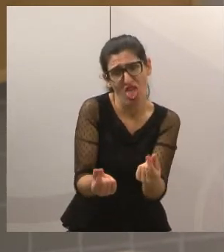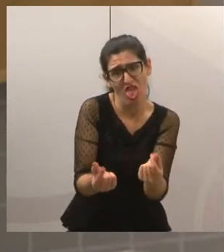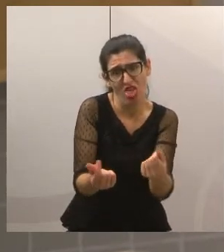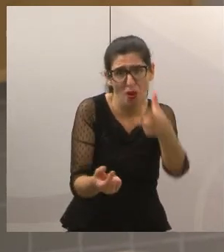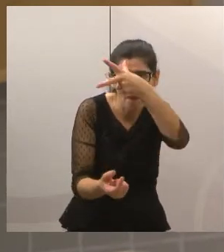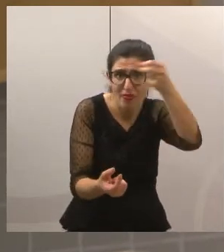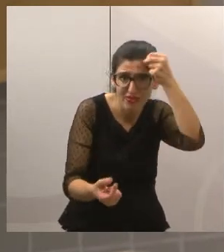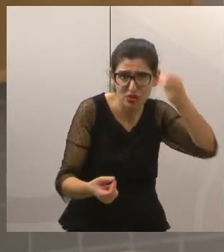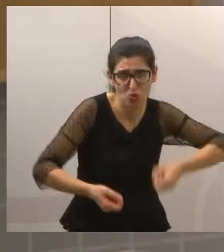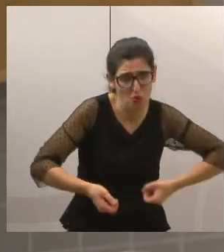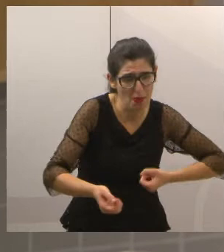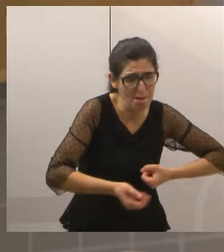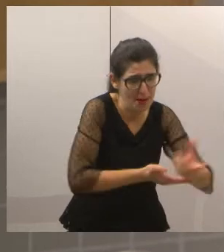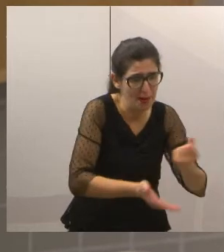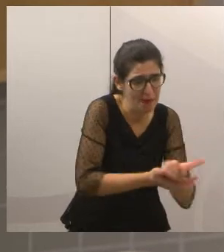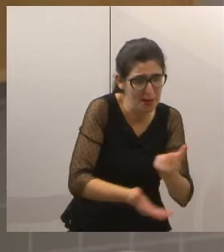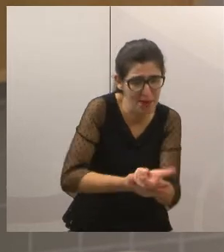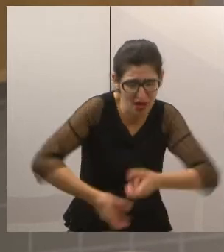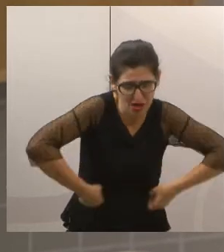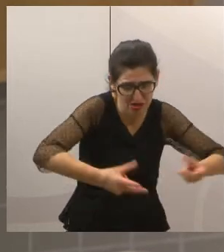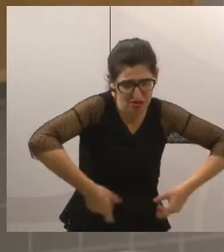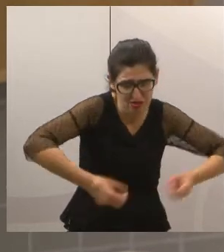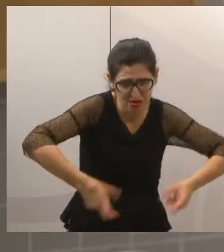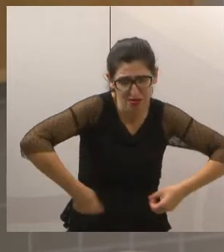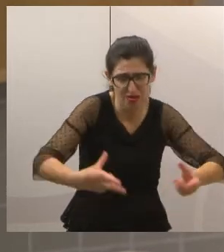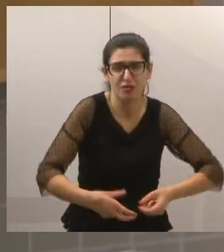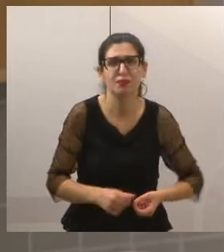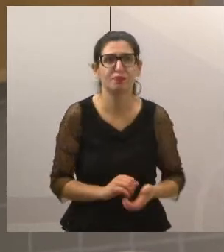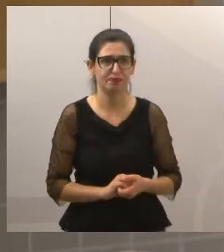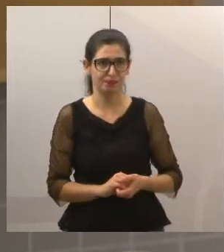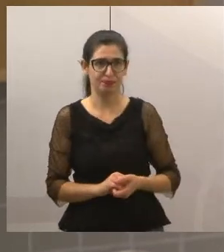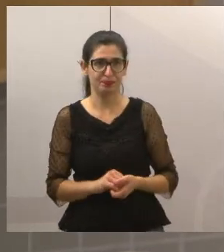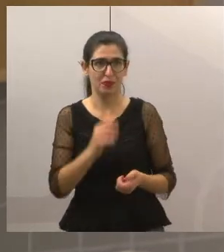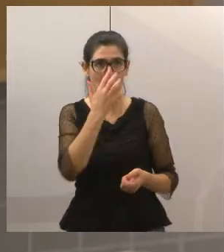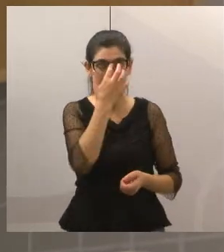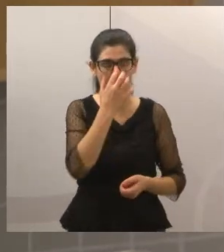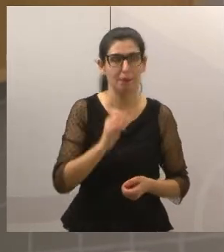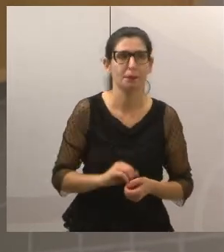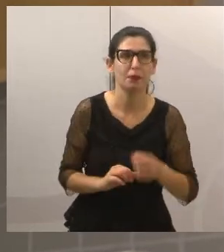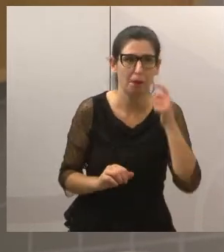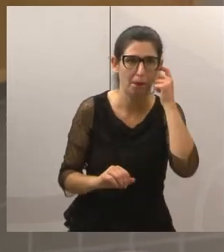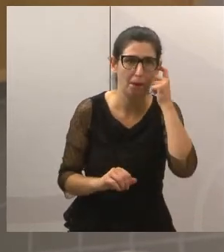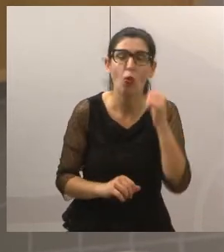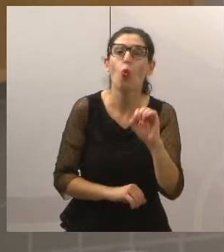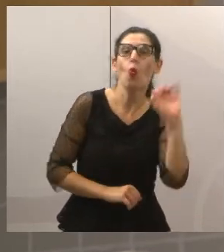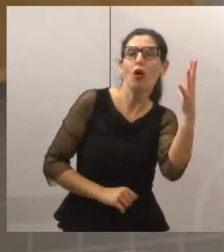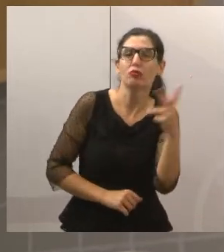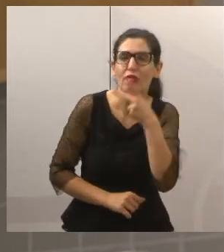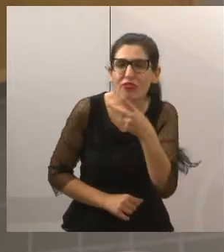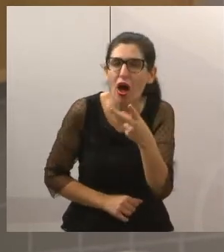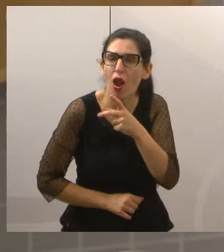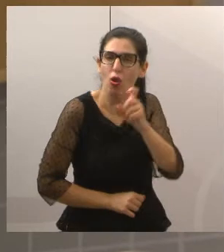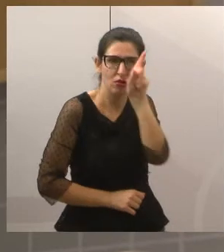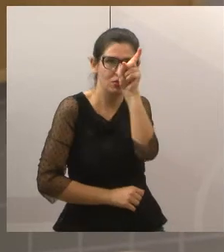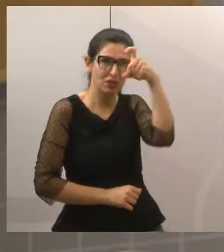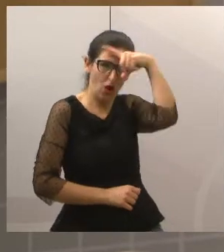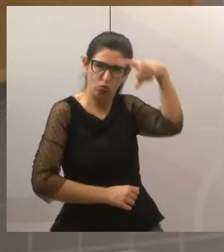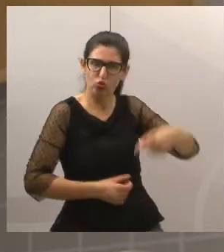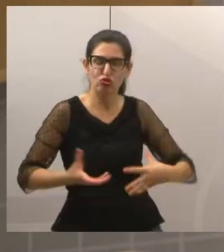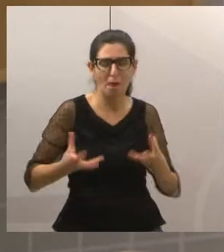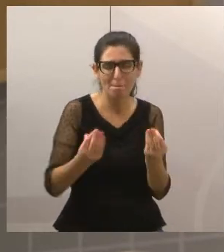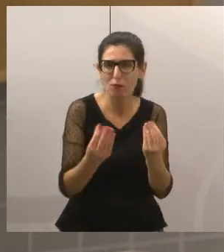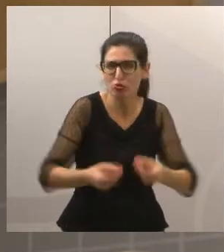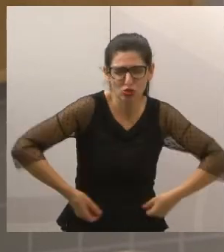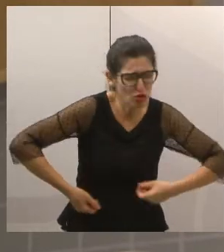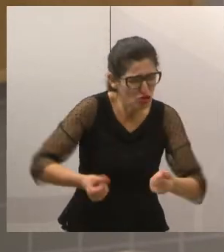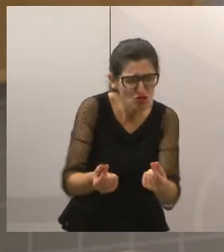você crescer exponencialmente, mesmo porque o orçamento ele é único da prefeitura. Quando eu digo que o orçamento da saúde cresce, eu